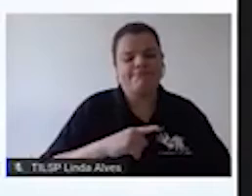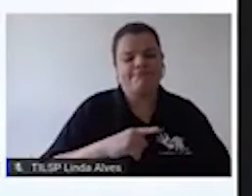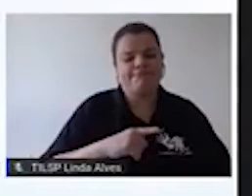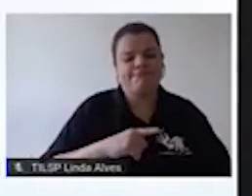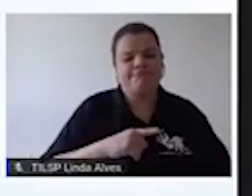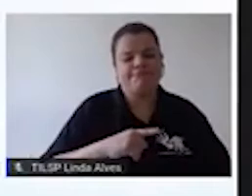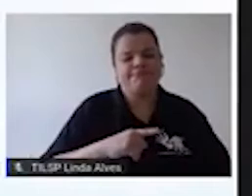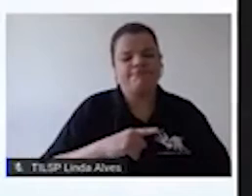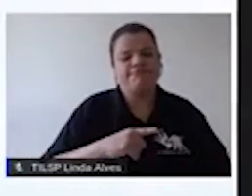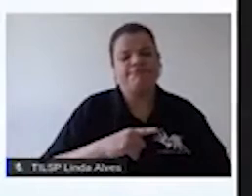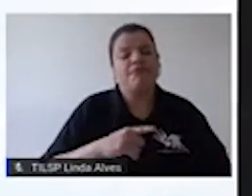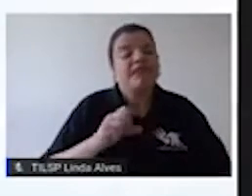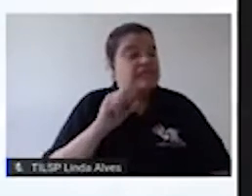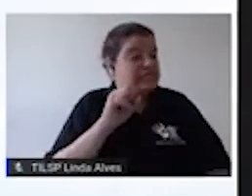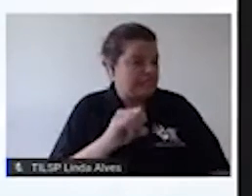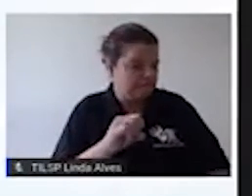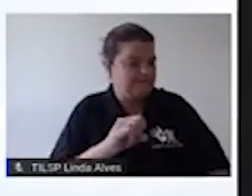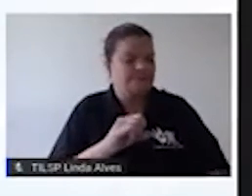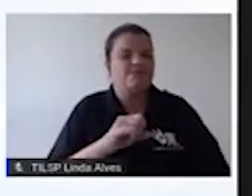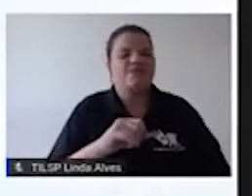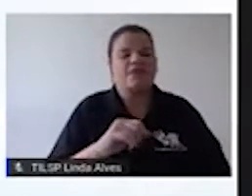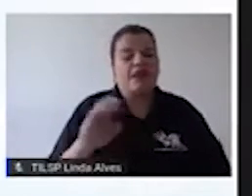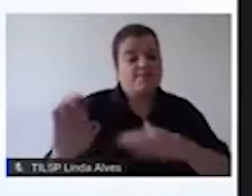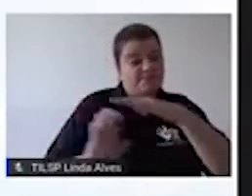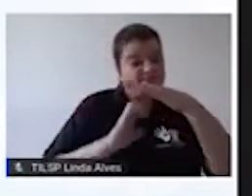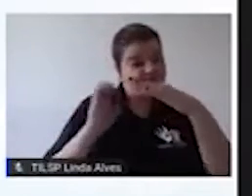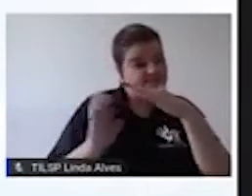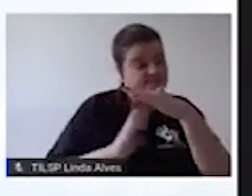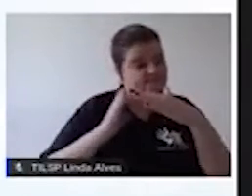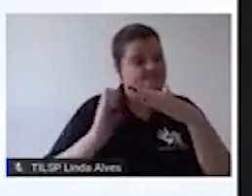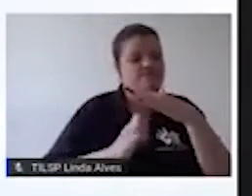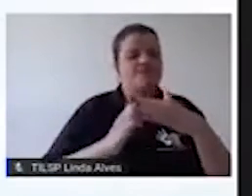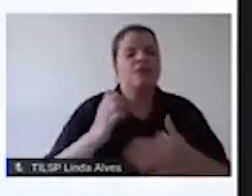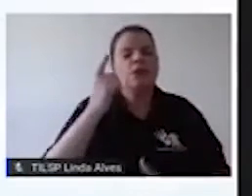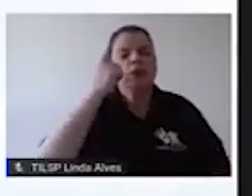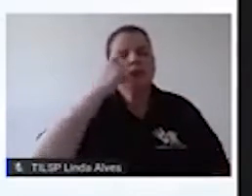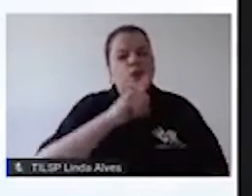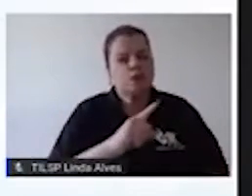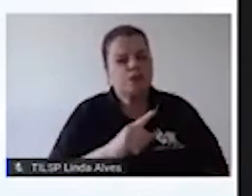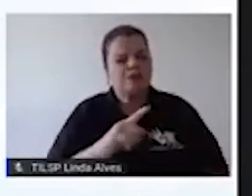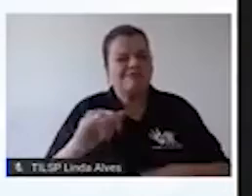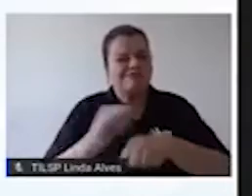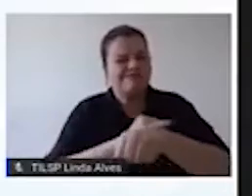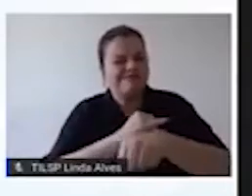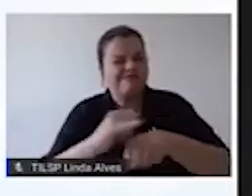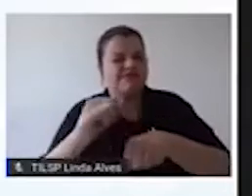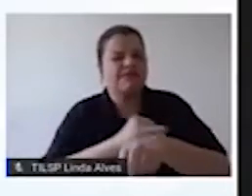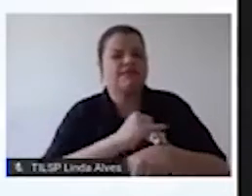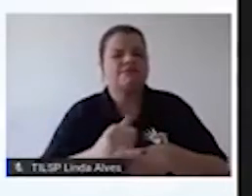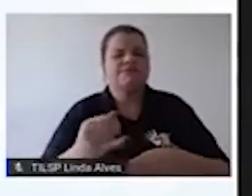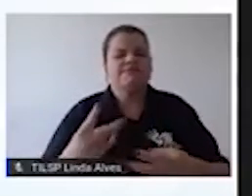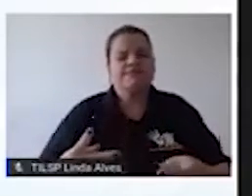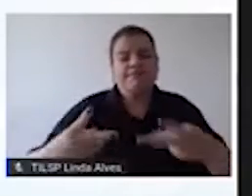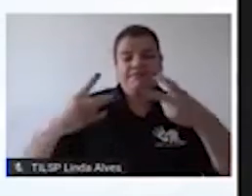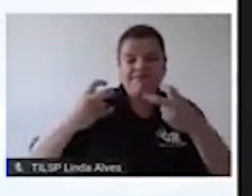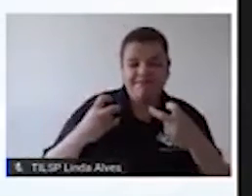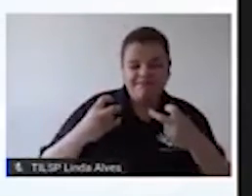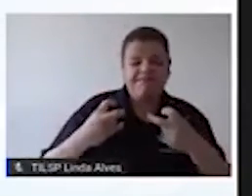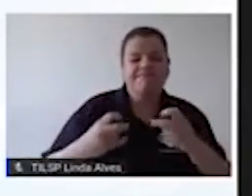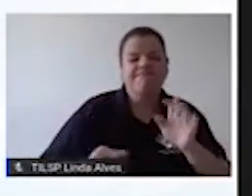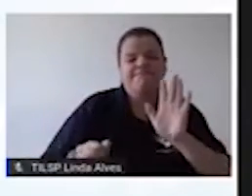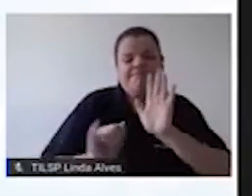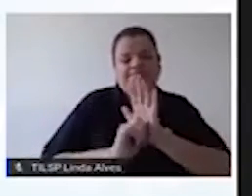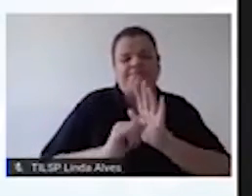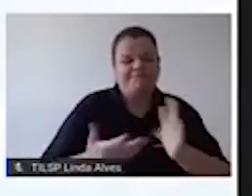bom, se a empresa, né, consegue construir mecanismos de identificação, né,